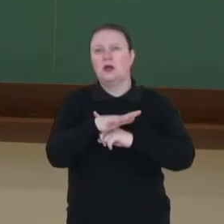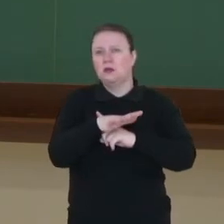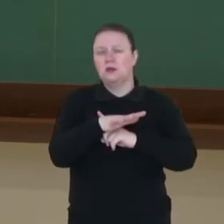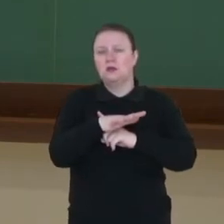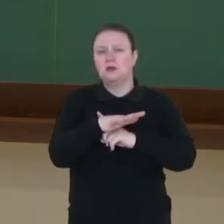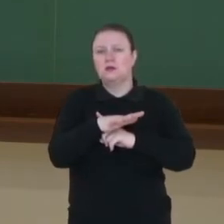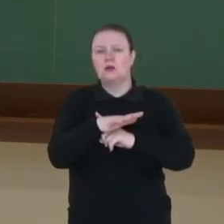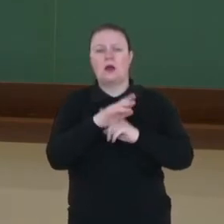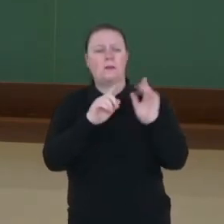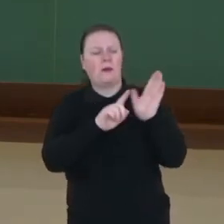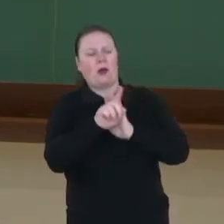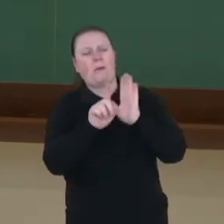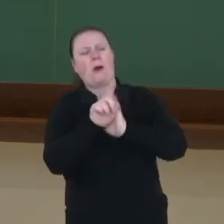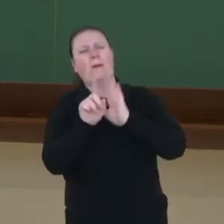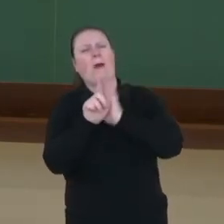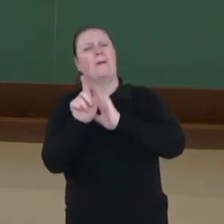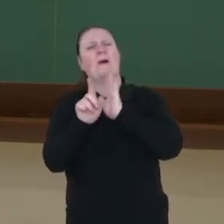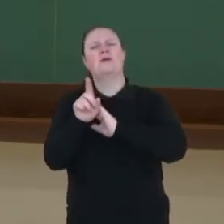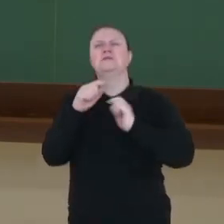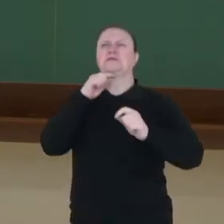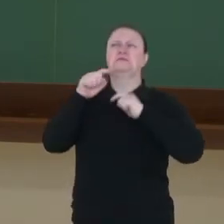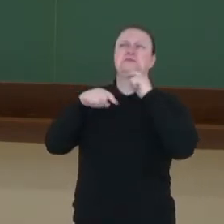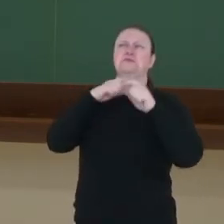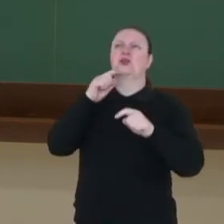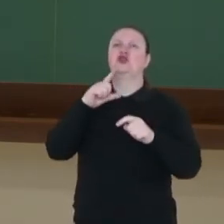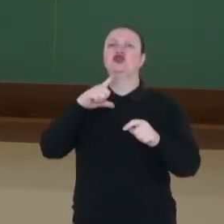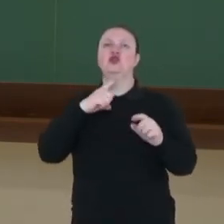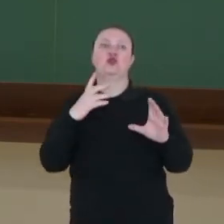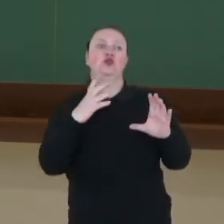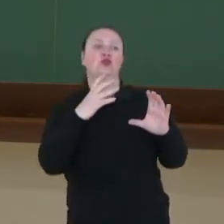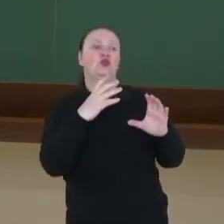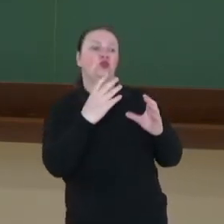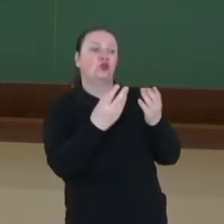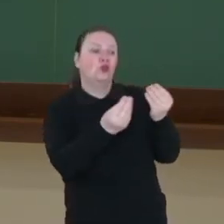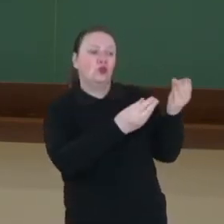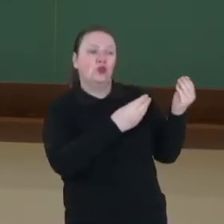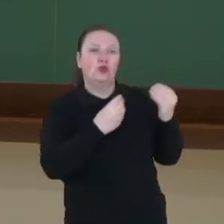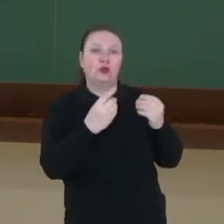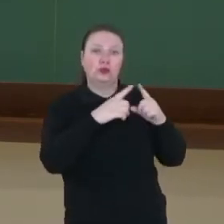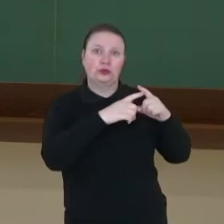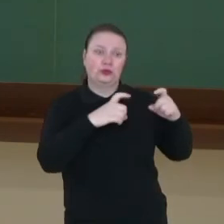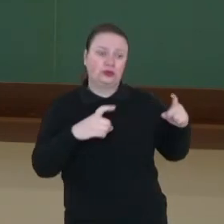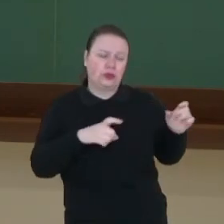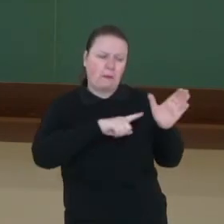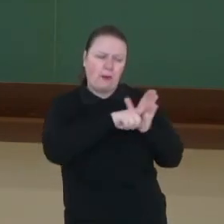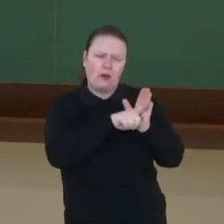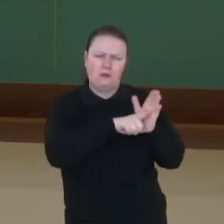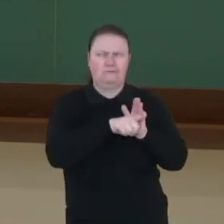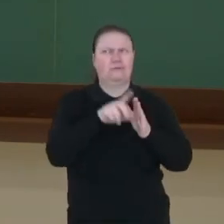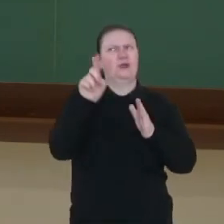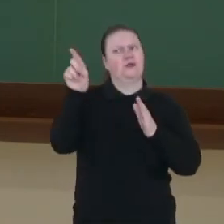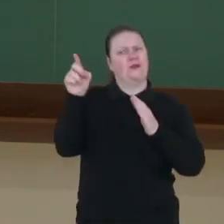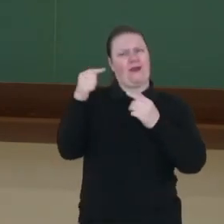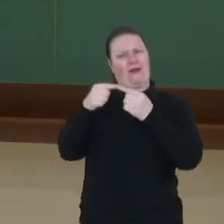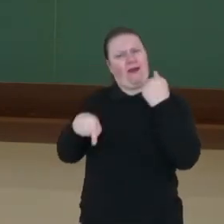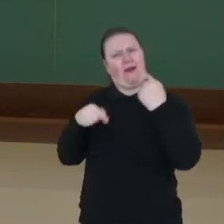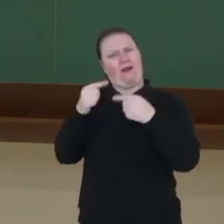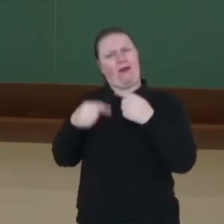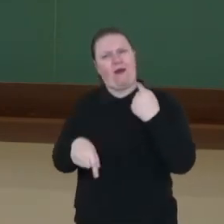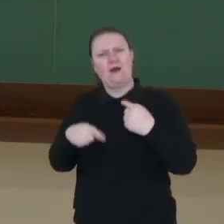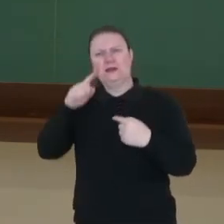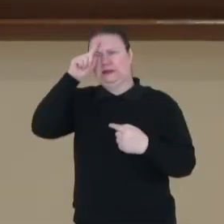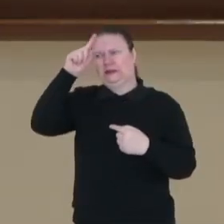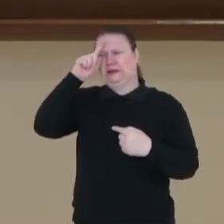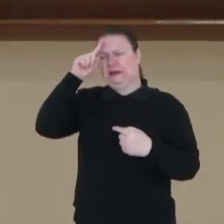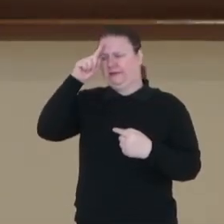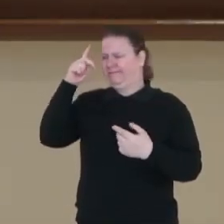ser questionados. Vários outros cientistas vão começar a dizer que isso não tinha, não tinha como se conceber essas